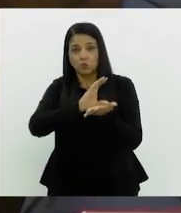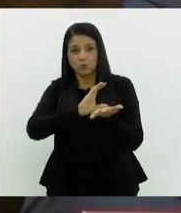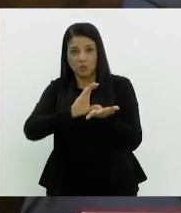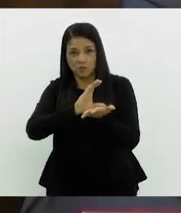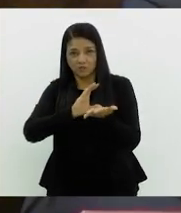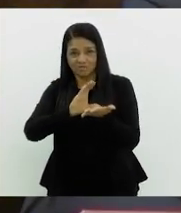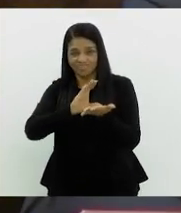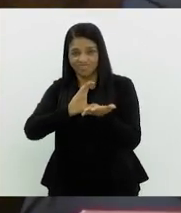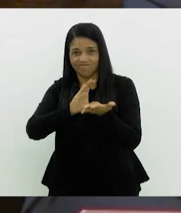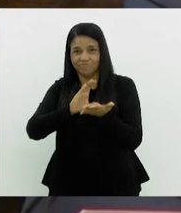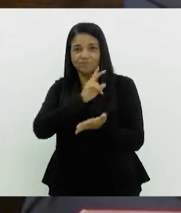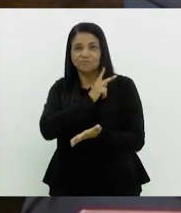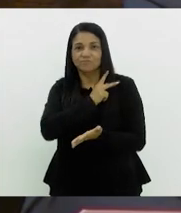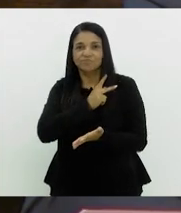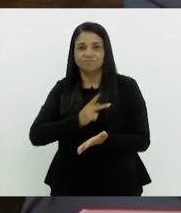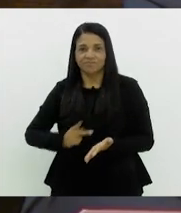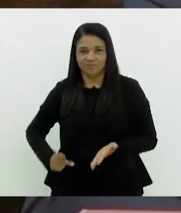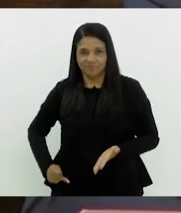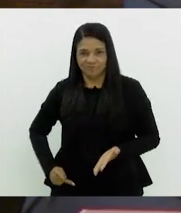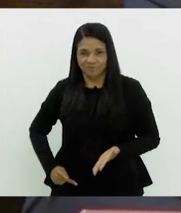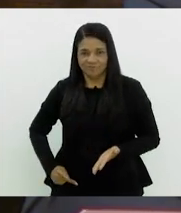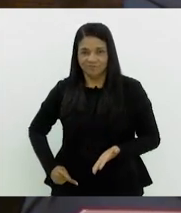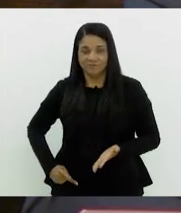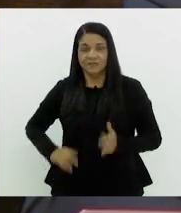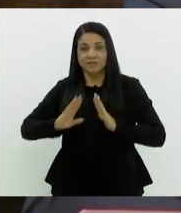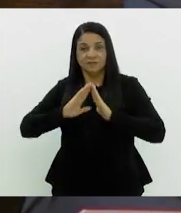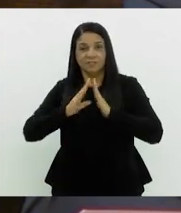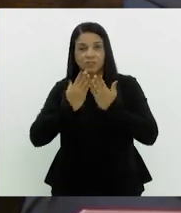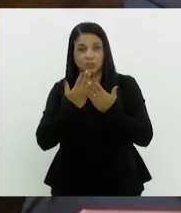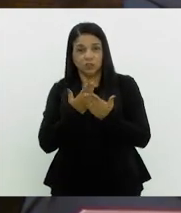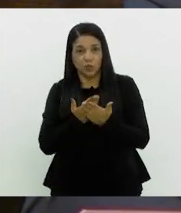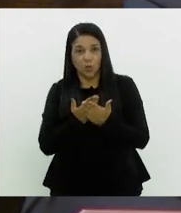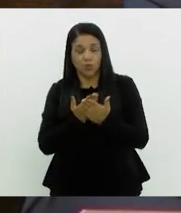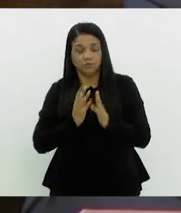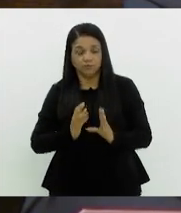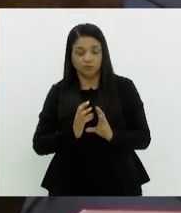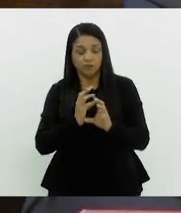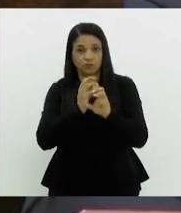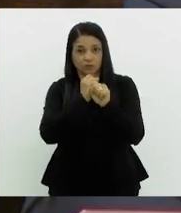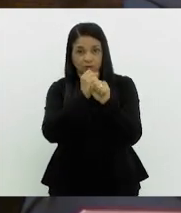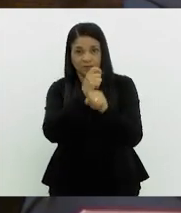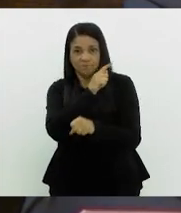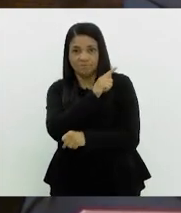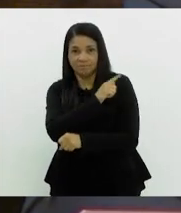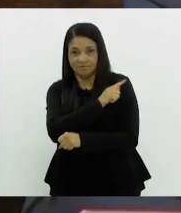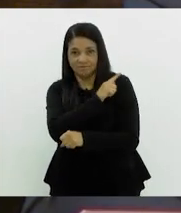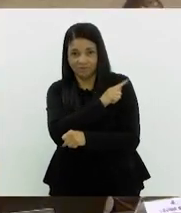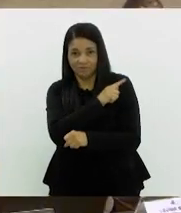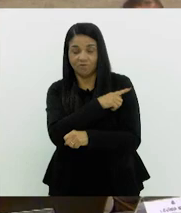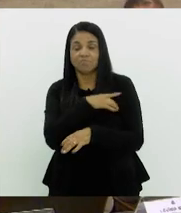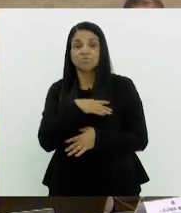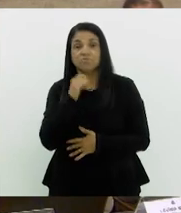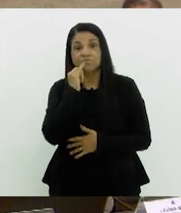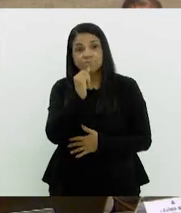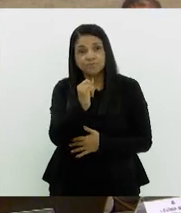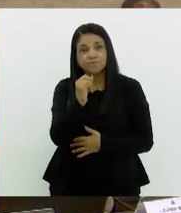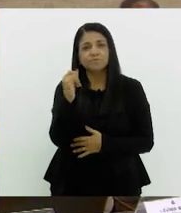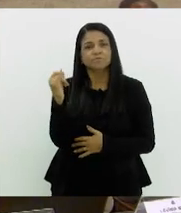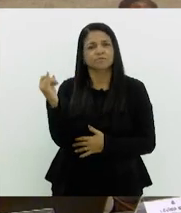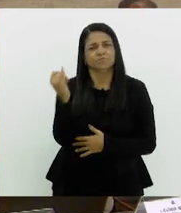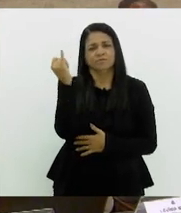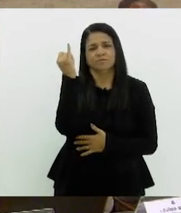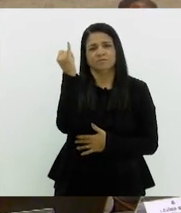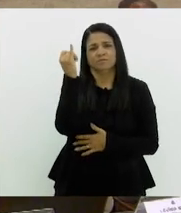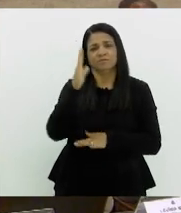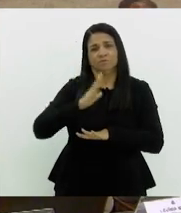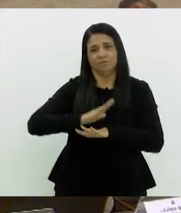a presidência do conselho da Escola de Contas e Gestão. E por que digo a importância desse momento aqui? Porque